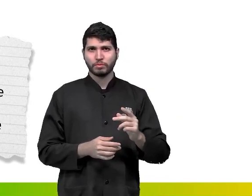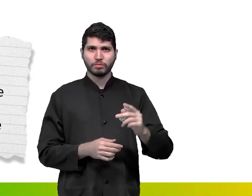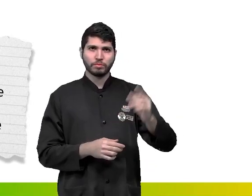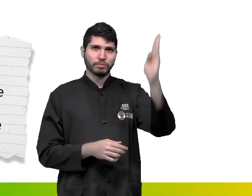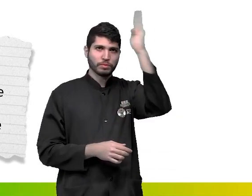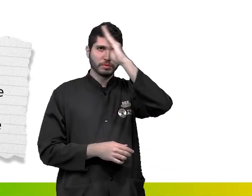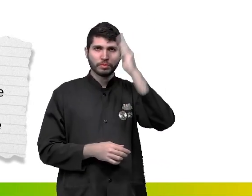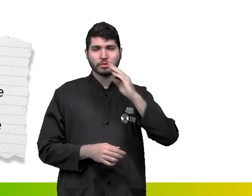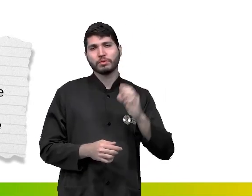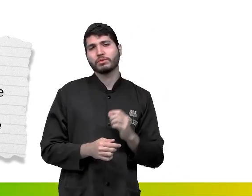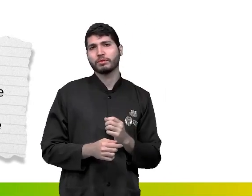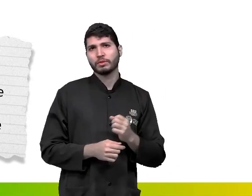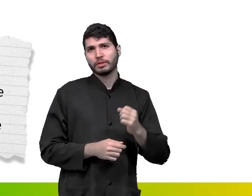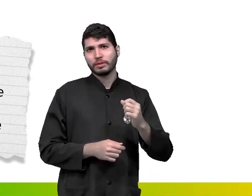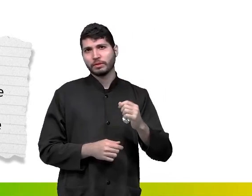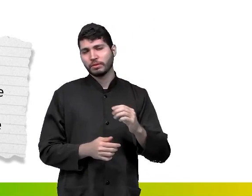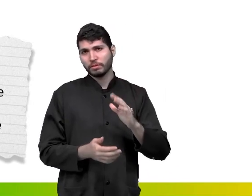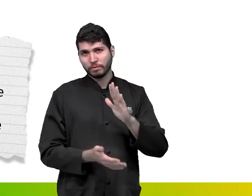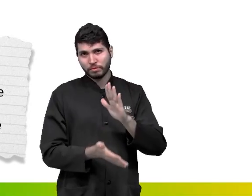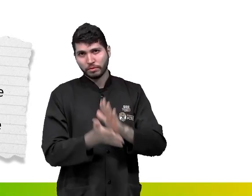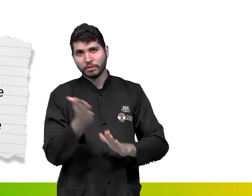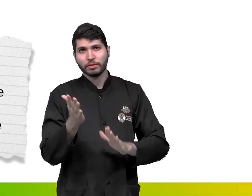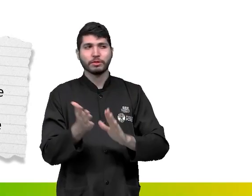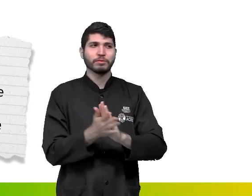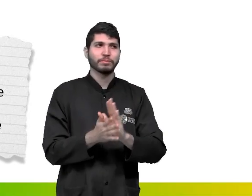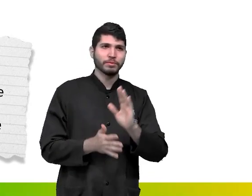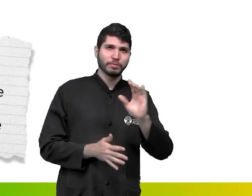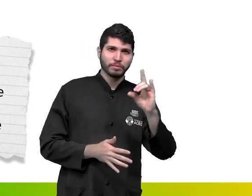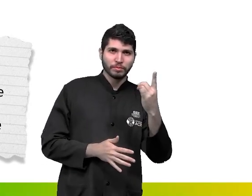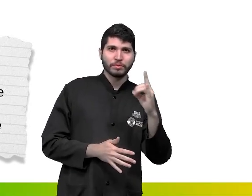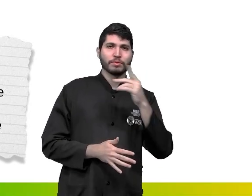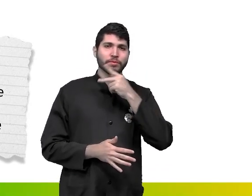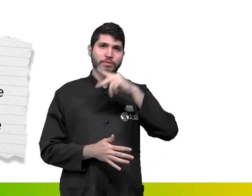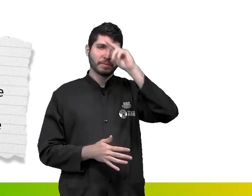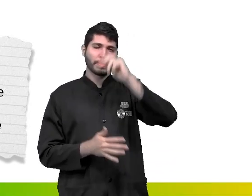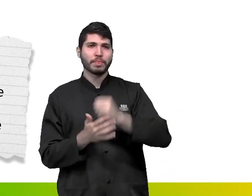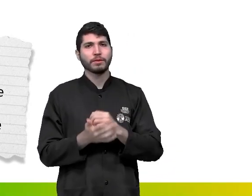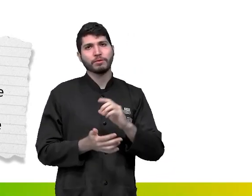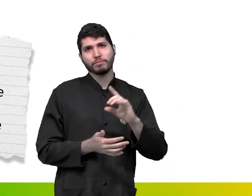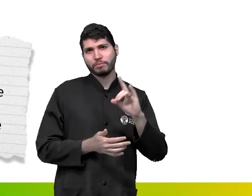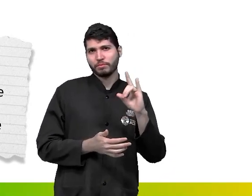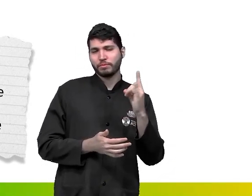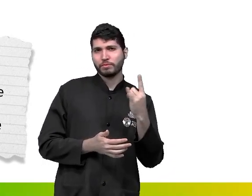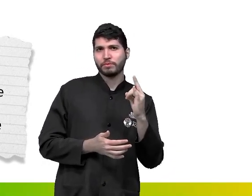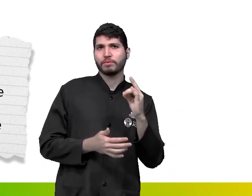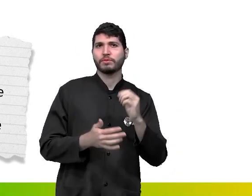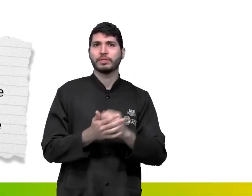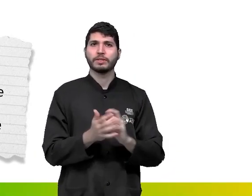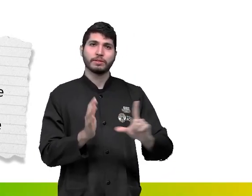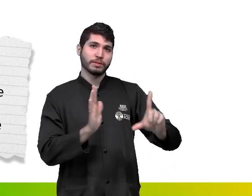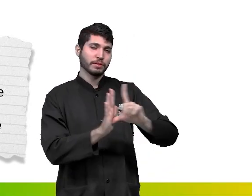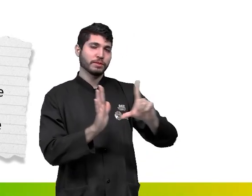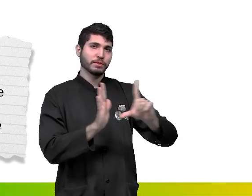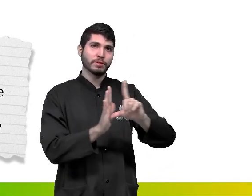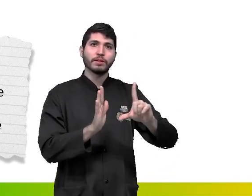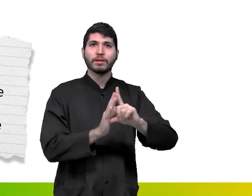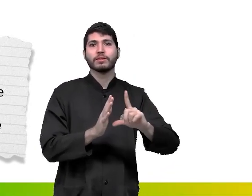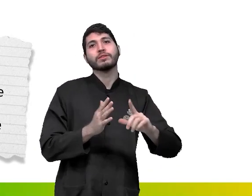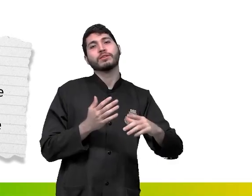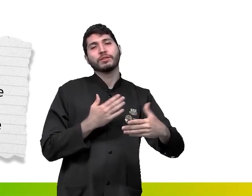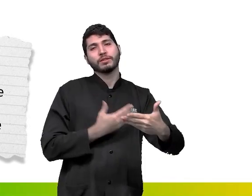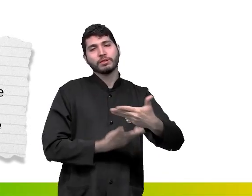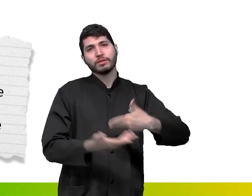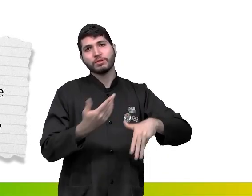porque tem dificuldade nessa questão de interpretar o espanhol, e do lado boliviano é porque lá que estão as lojas, tá bom? Os aspectos culturais, falamos das relações